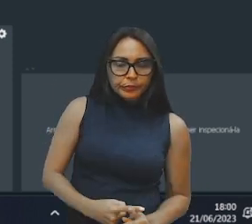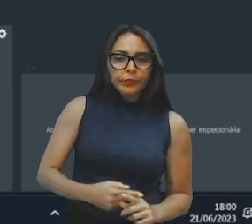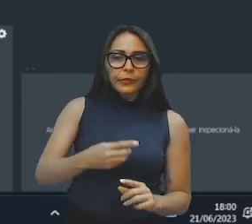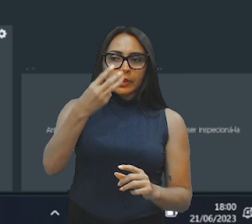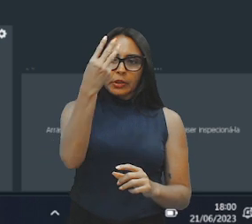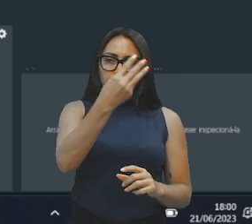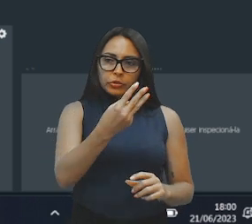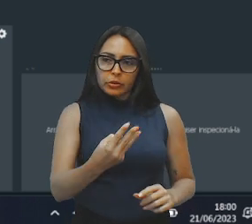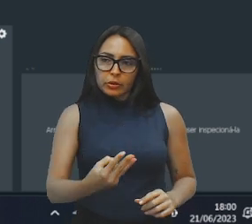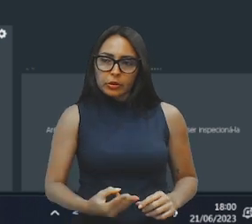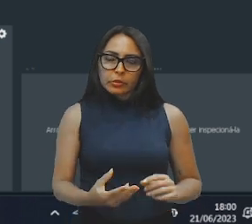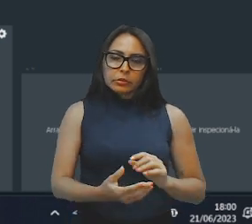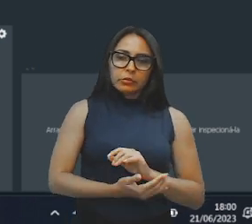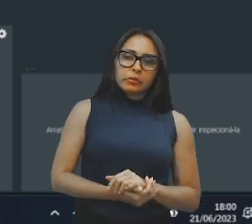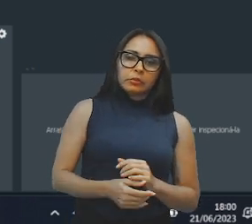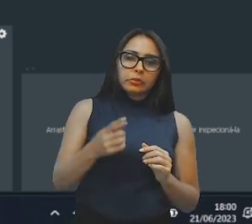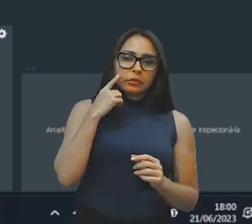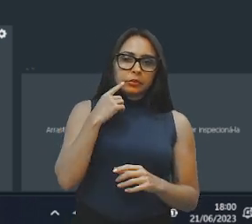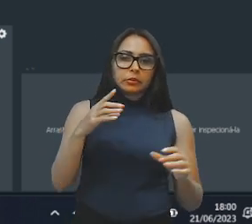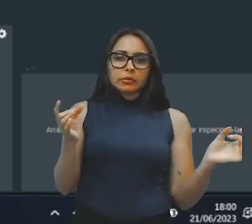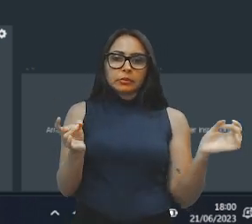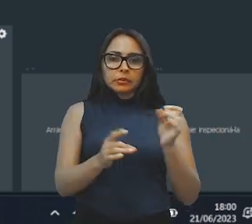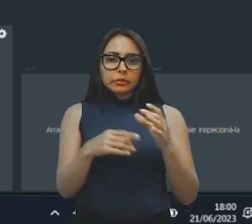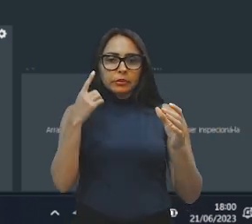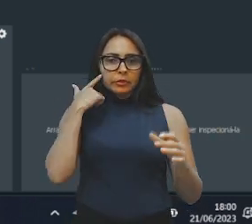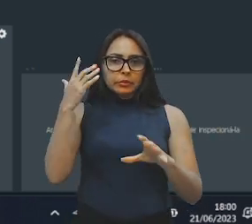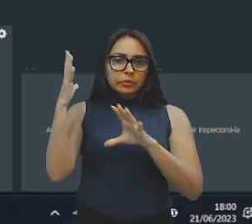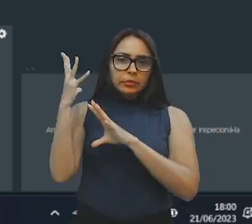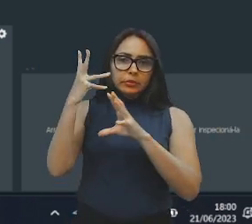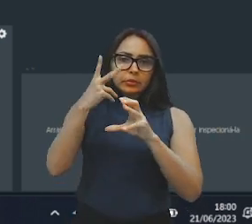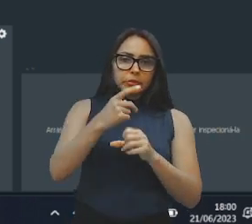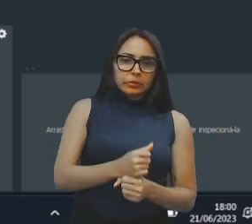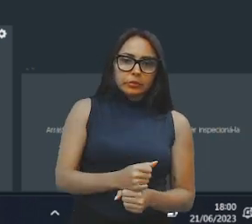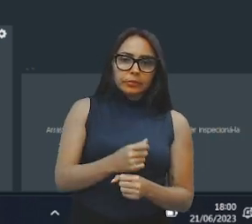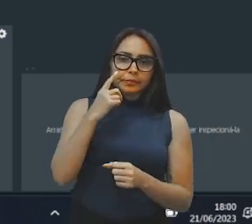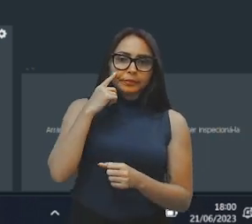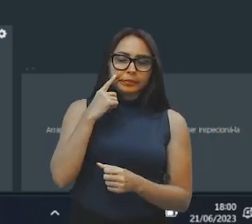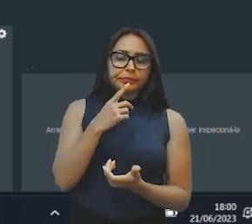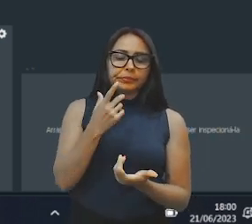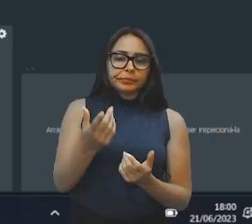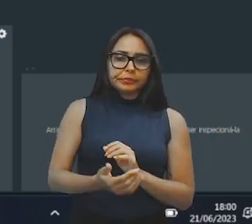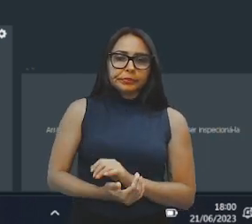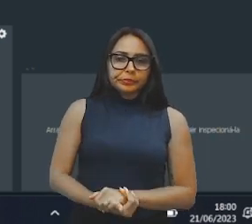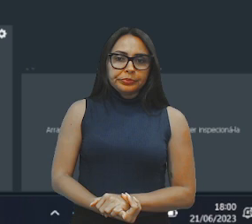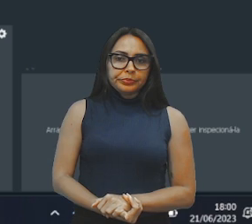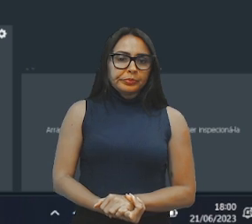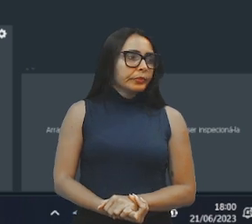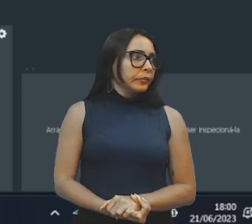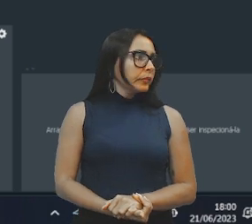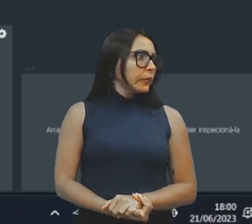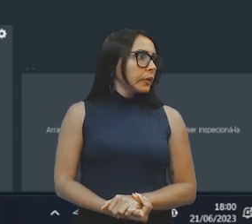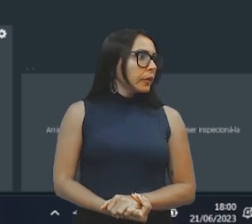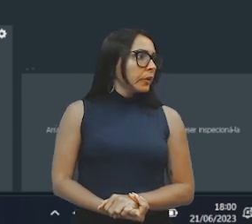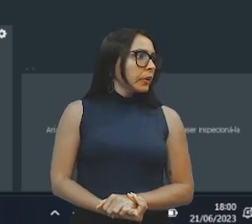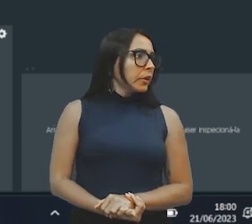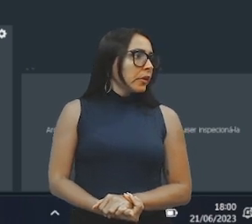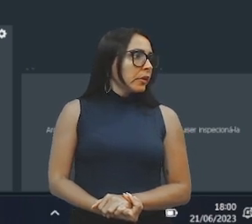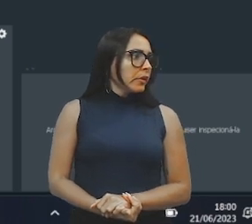varredura, ele vai escrever a soma das idades, é o conteúdo da variável soma. Então, como vocês podem